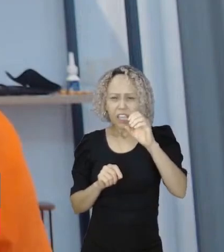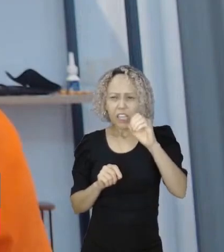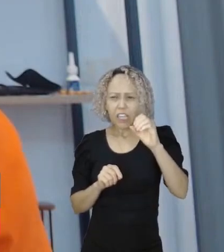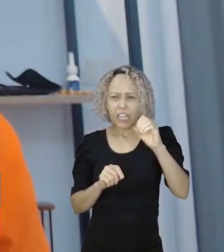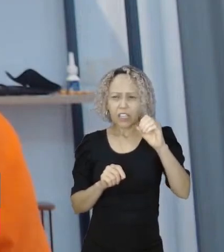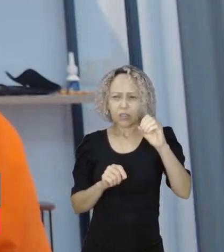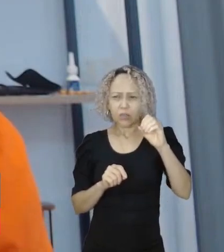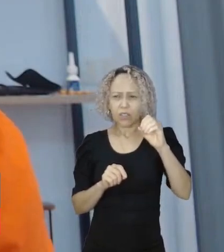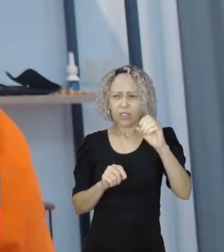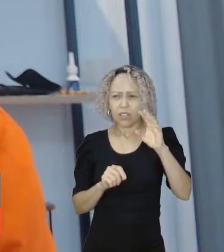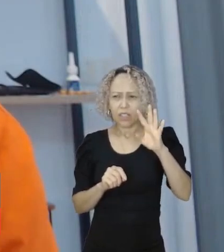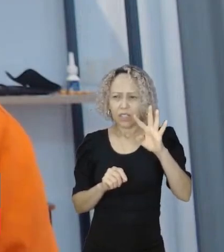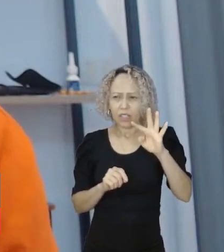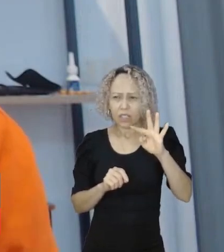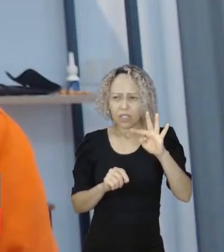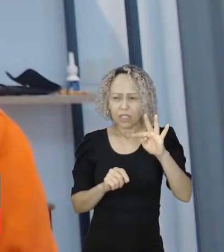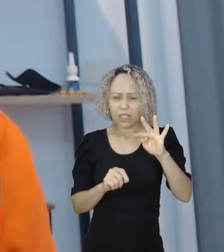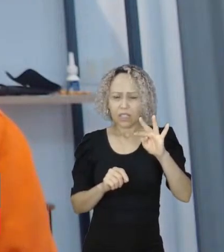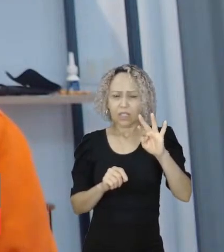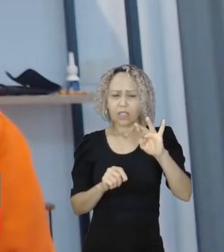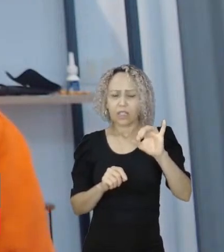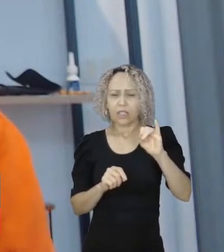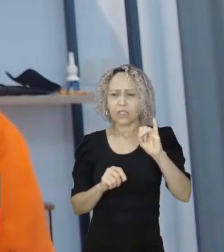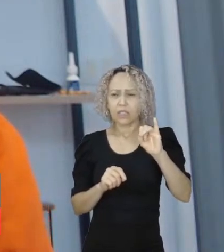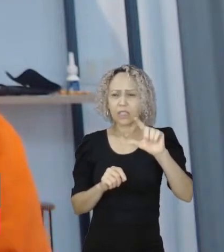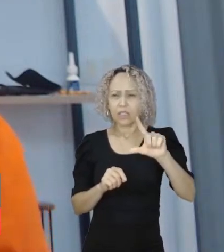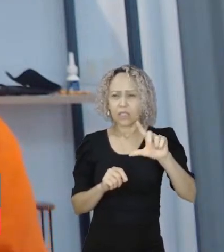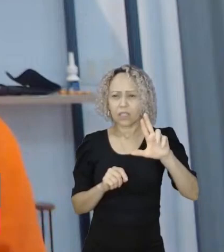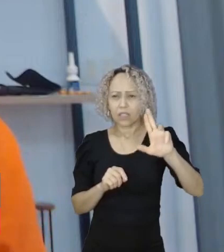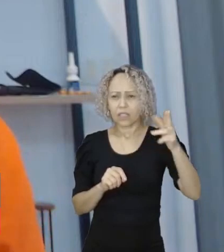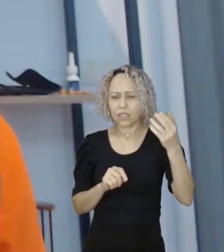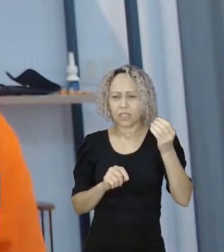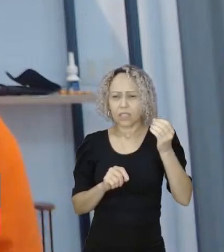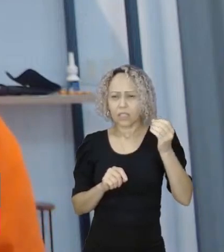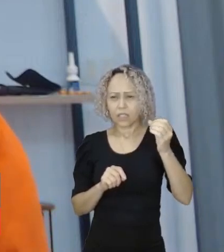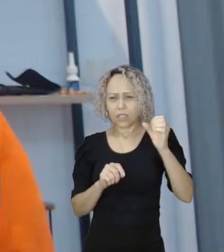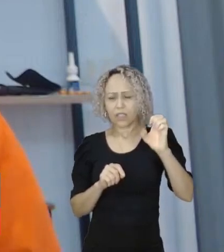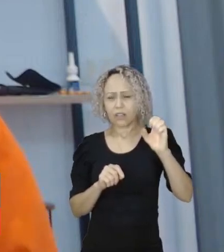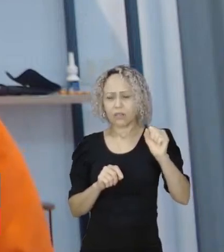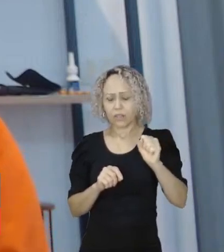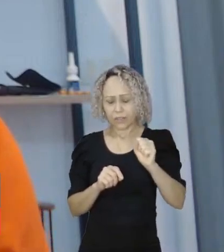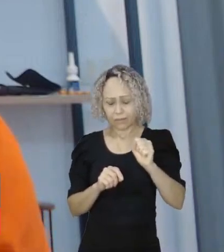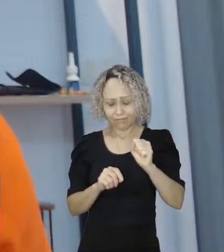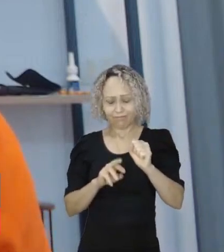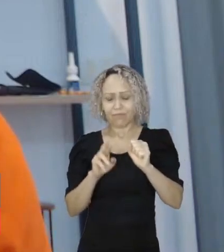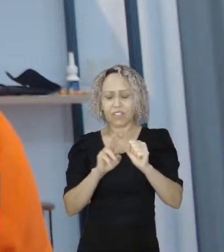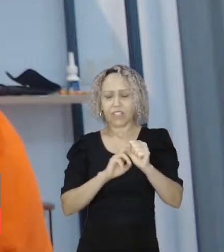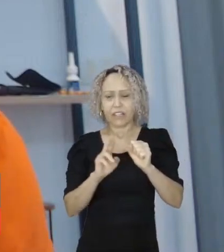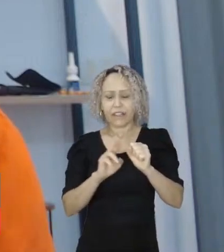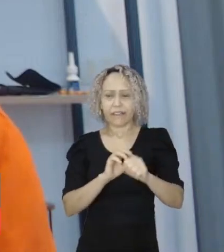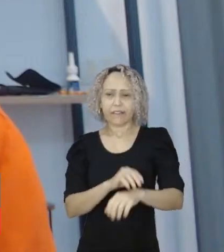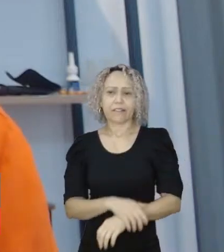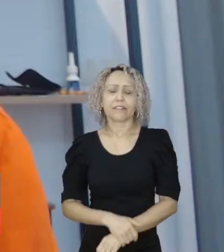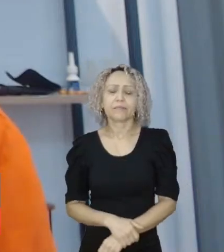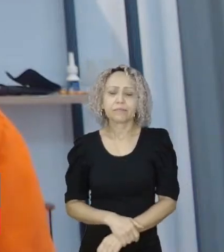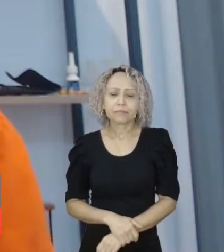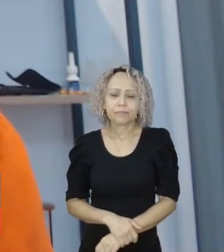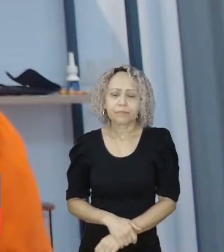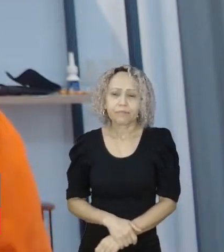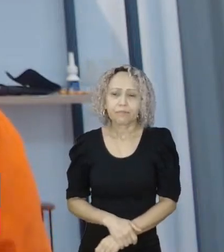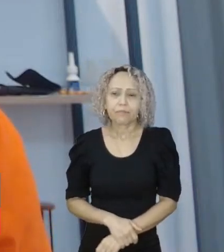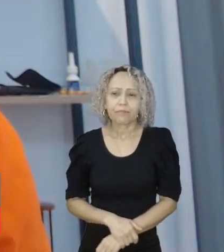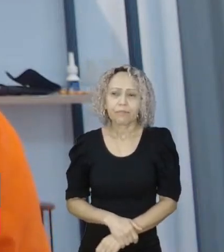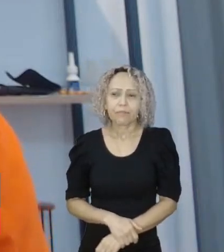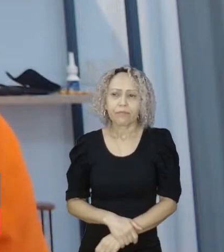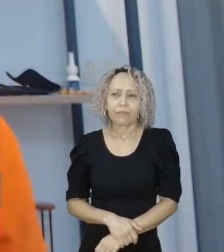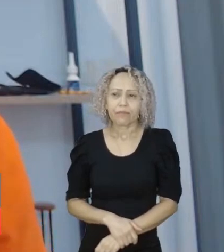Brasil, como foi ao longo dos governos do presidente Lula 1, 2 e também no primeiro mandato da